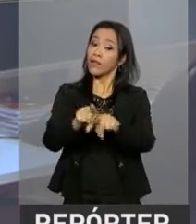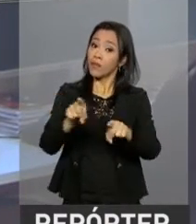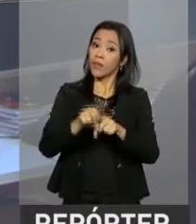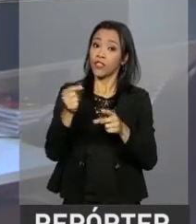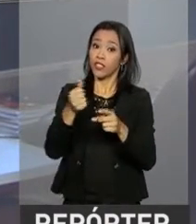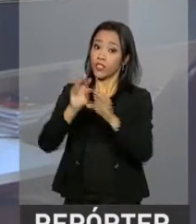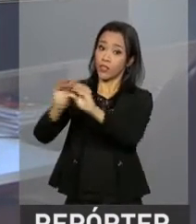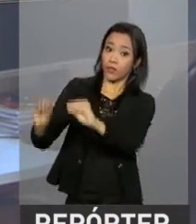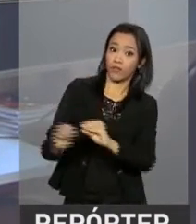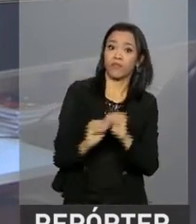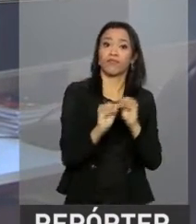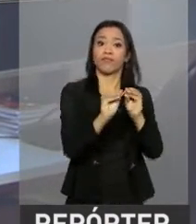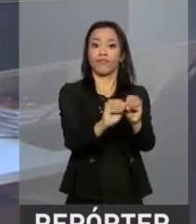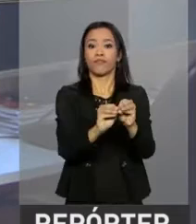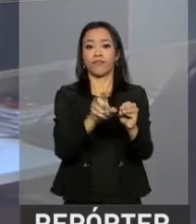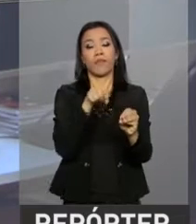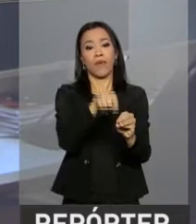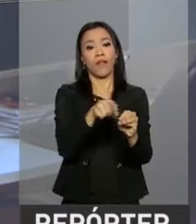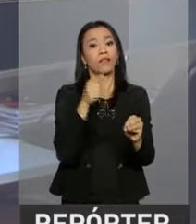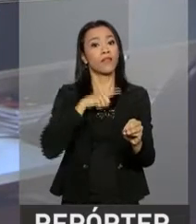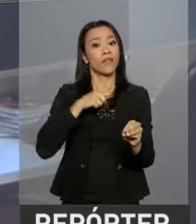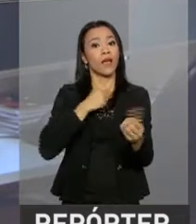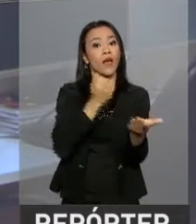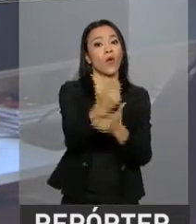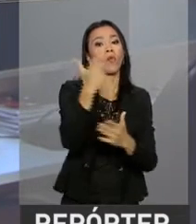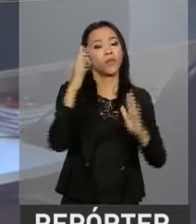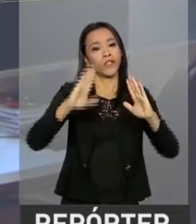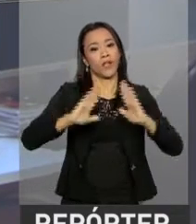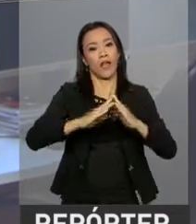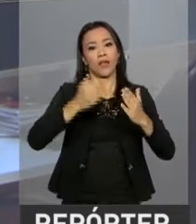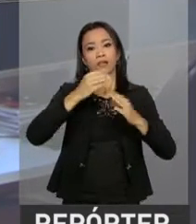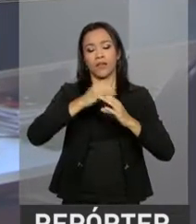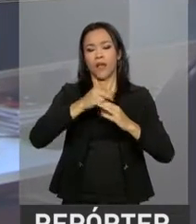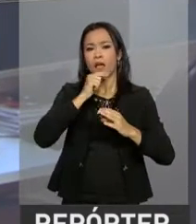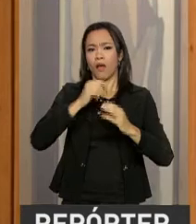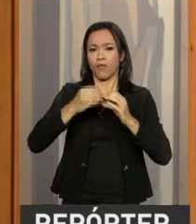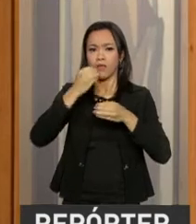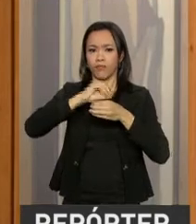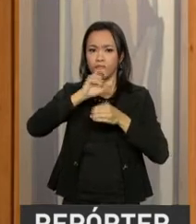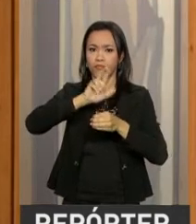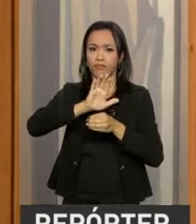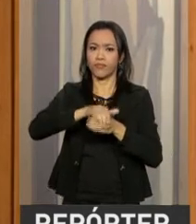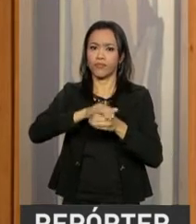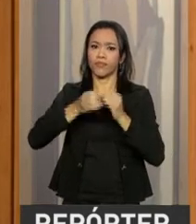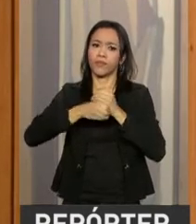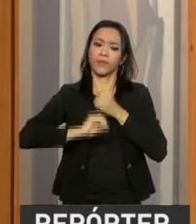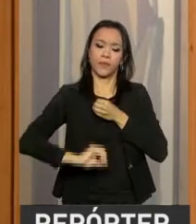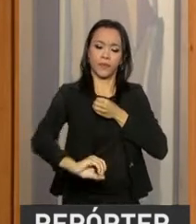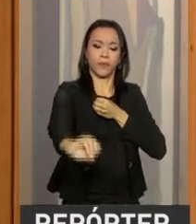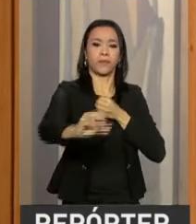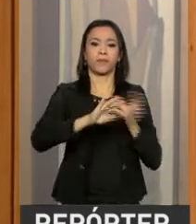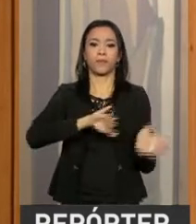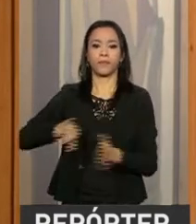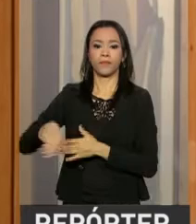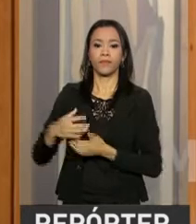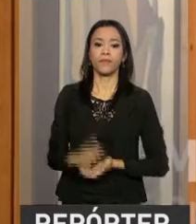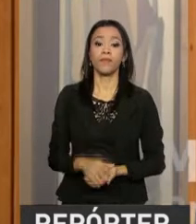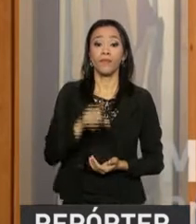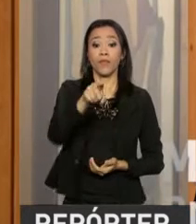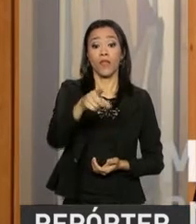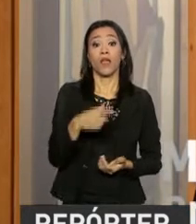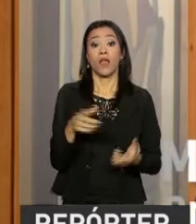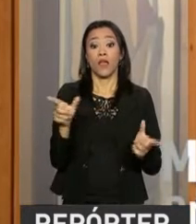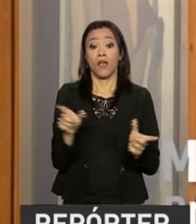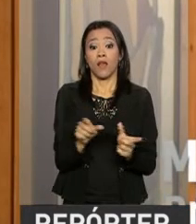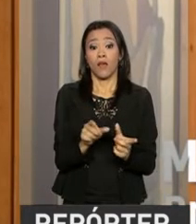transferir recursos para ampliar o acesso à habitação e ao saneamento básico e o fundo de garantia por tempo